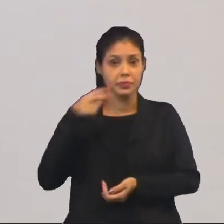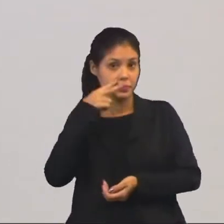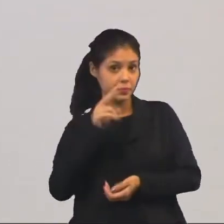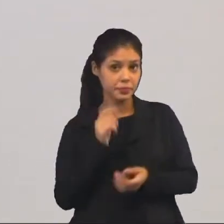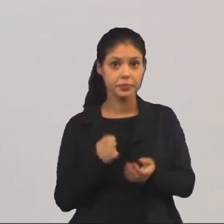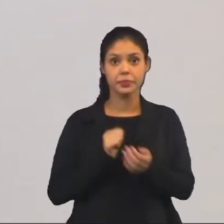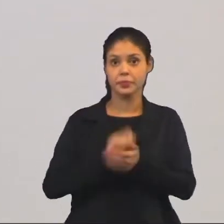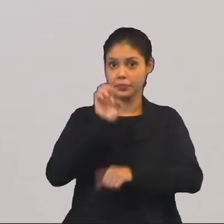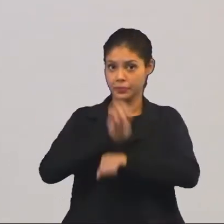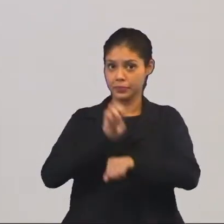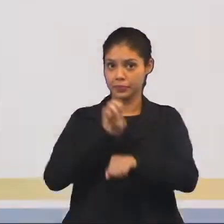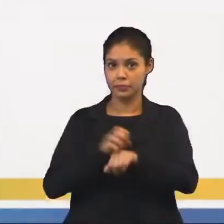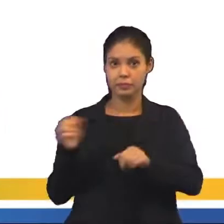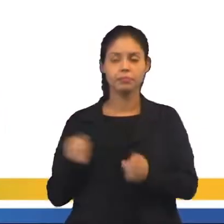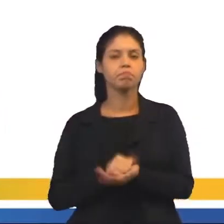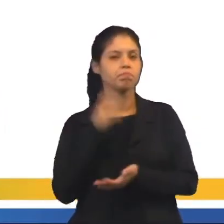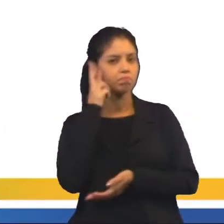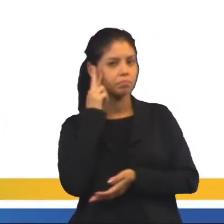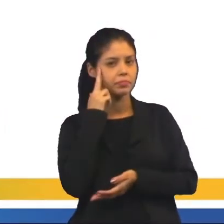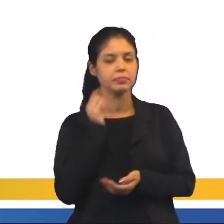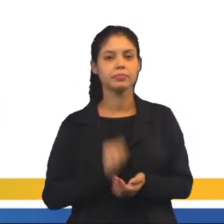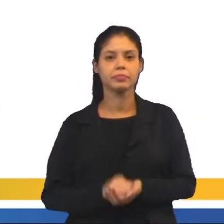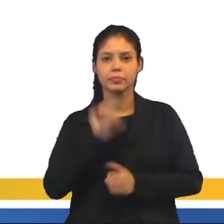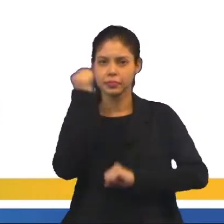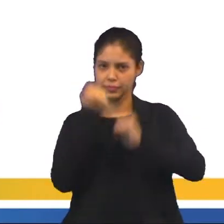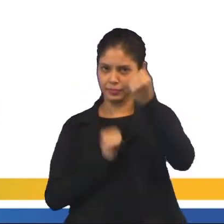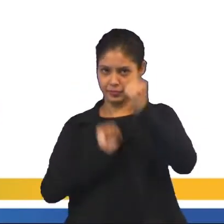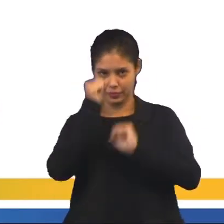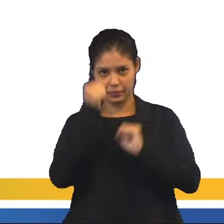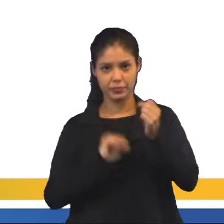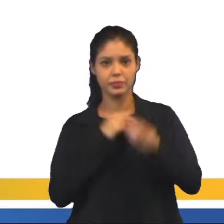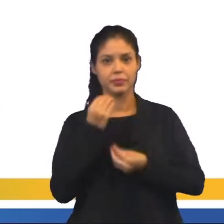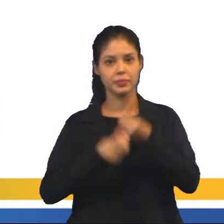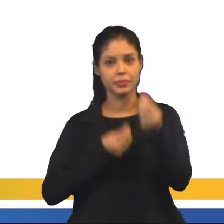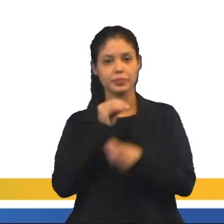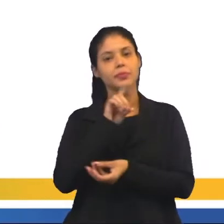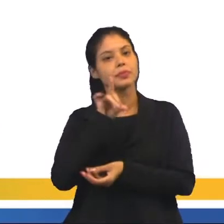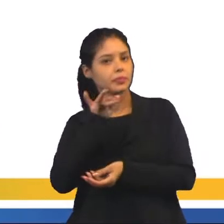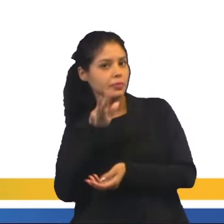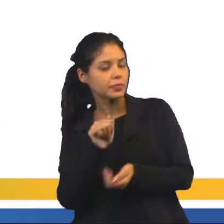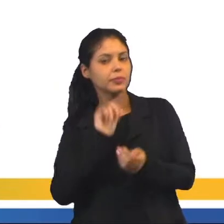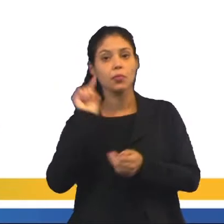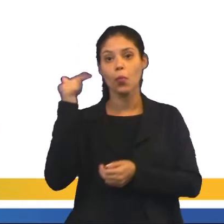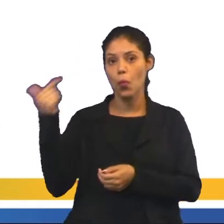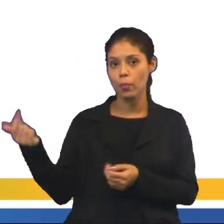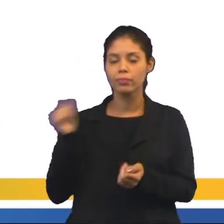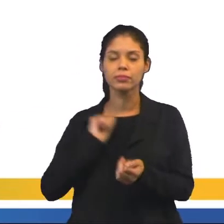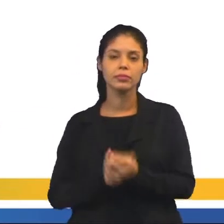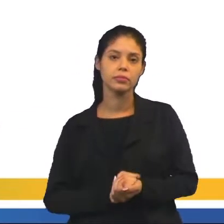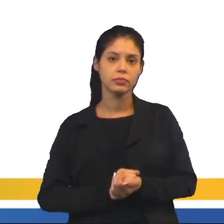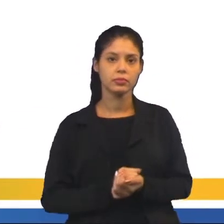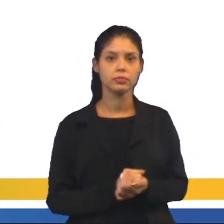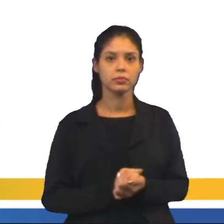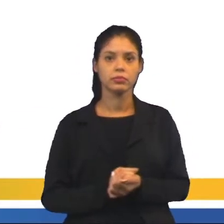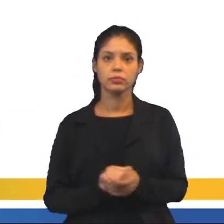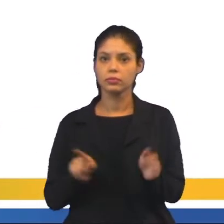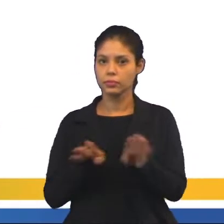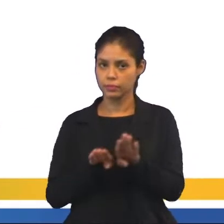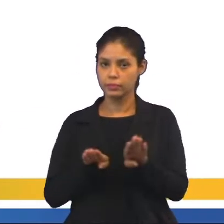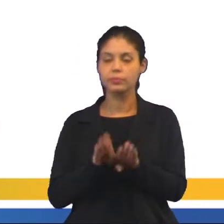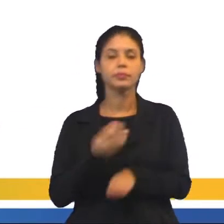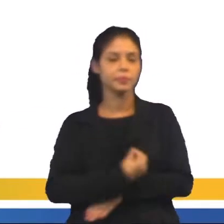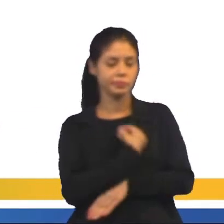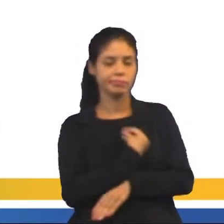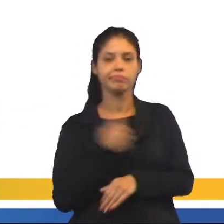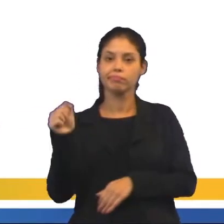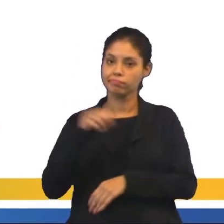outros estados, isso é extremamente comum. As indústrias como a Sadia, Perdigão e muitas outras estão presentes